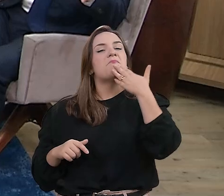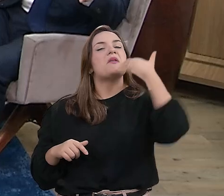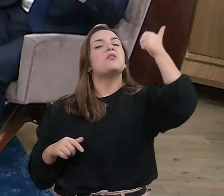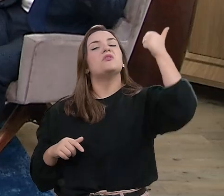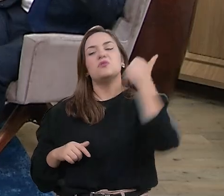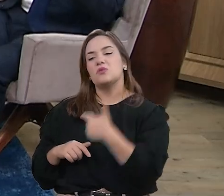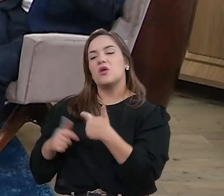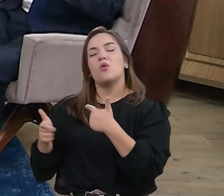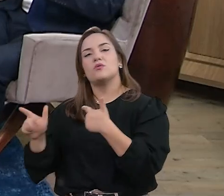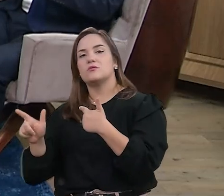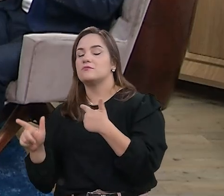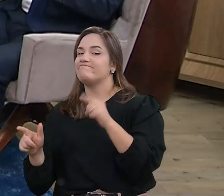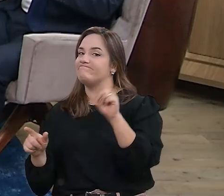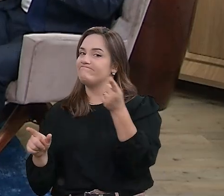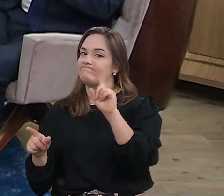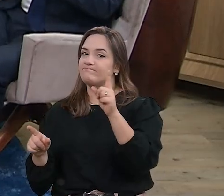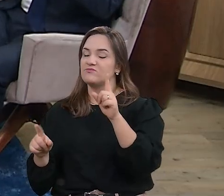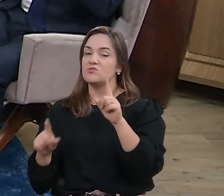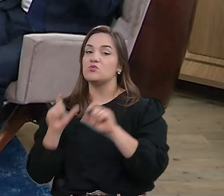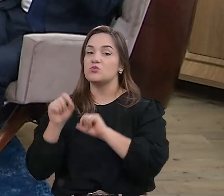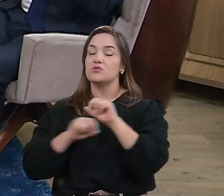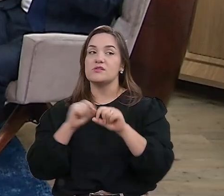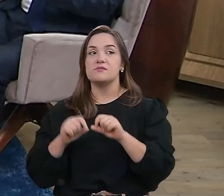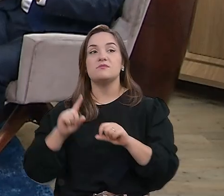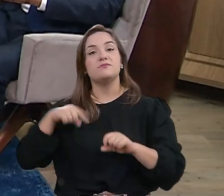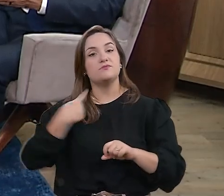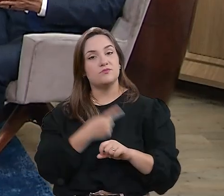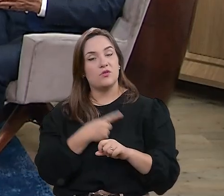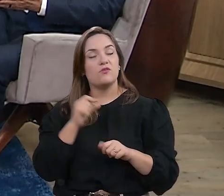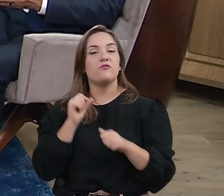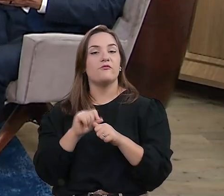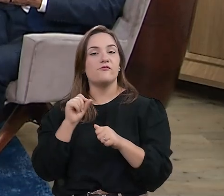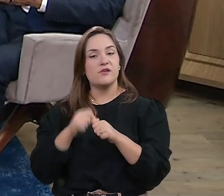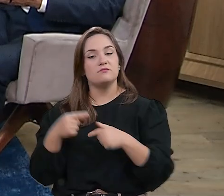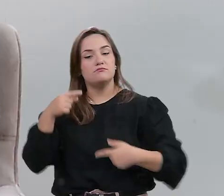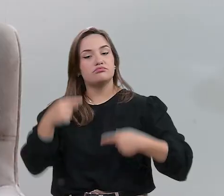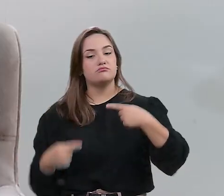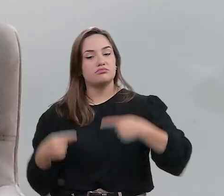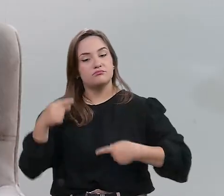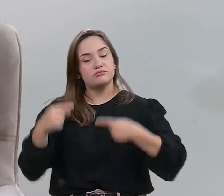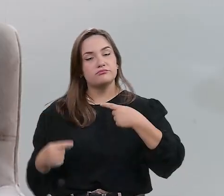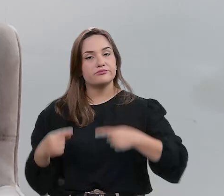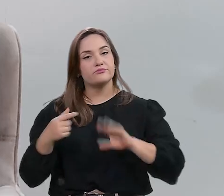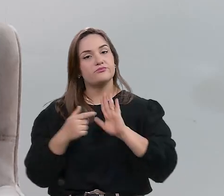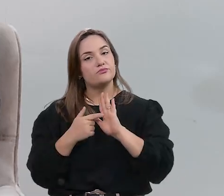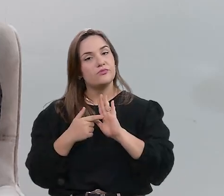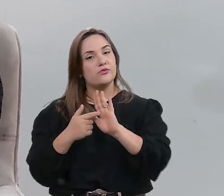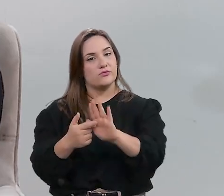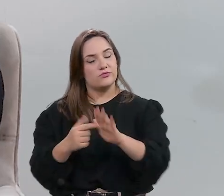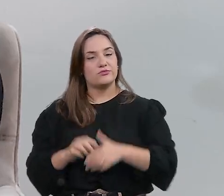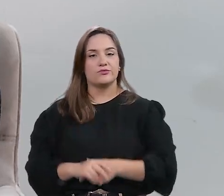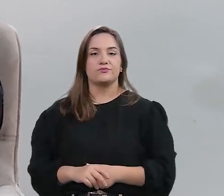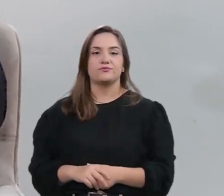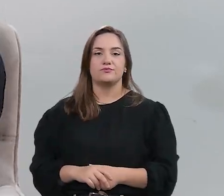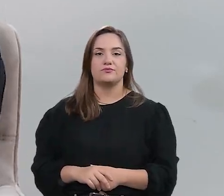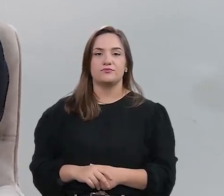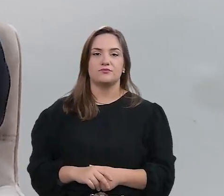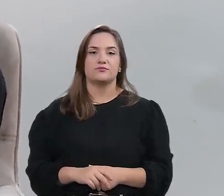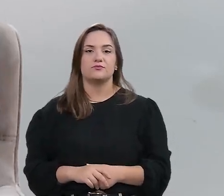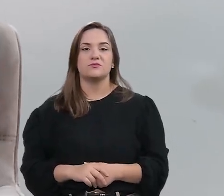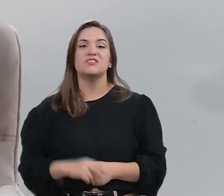né? Na verdade, nós fizemos todo um debate para mostrar que quando você